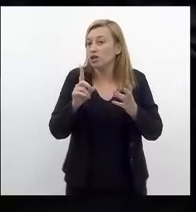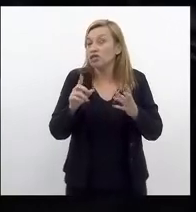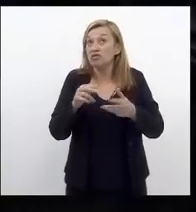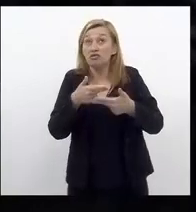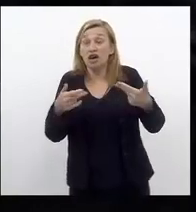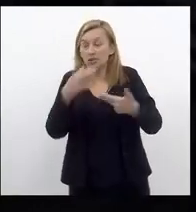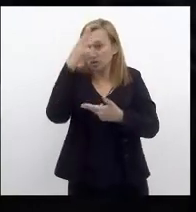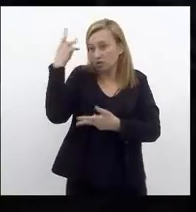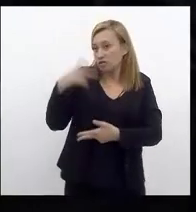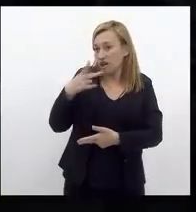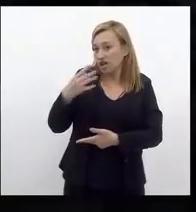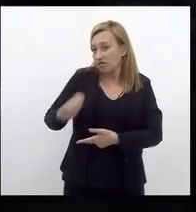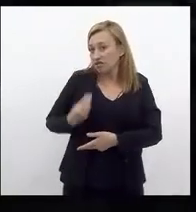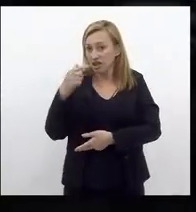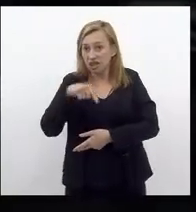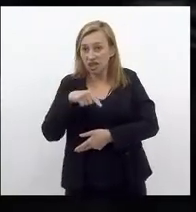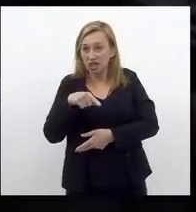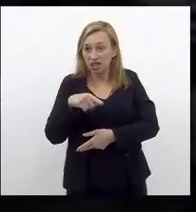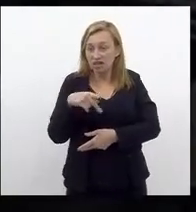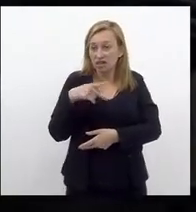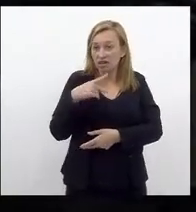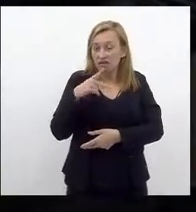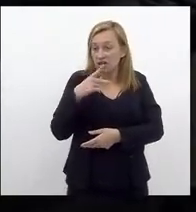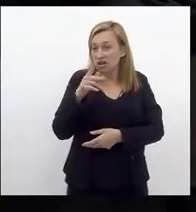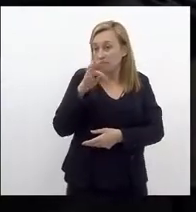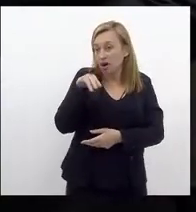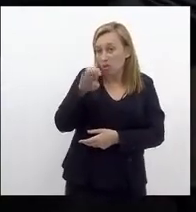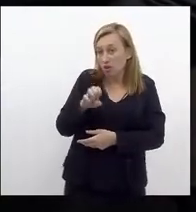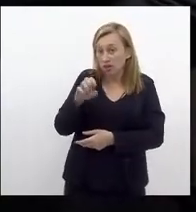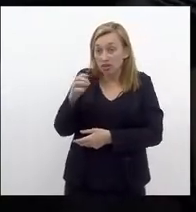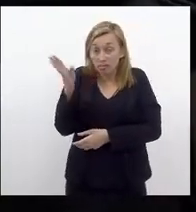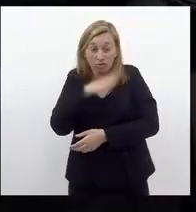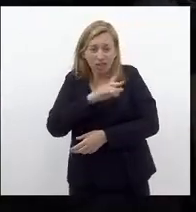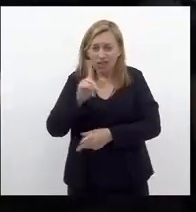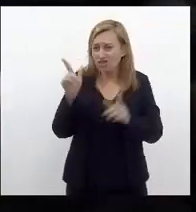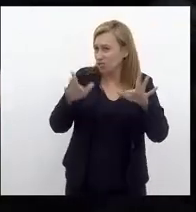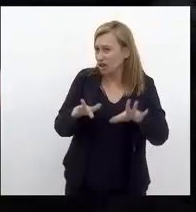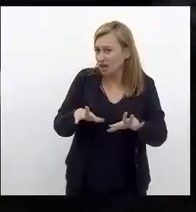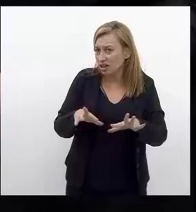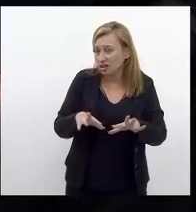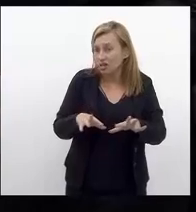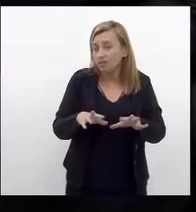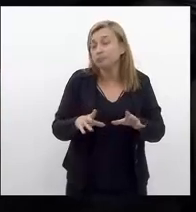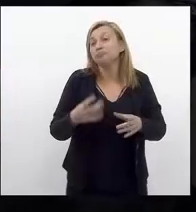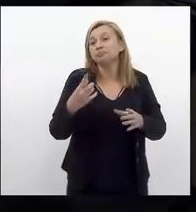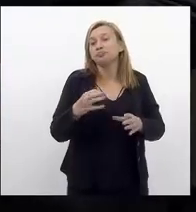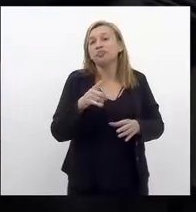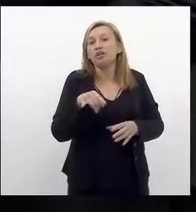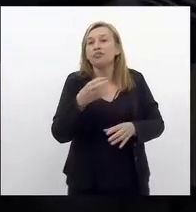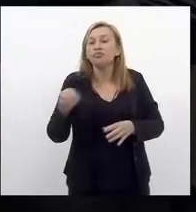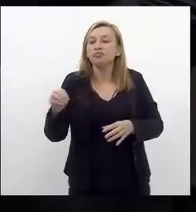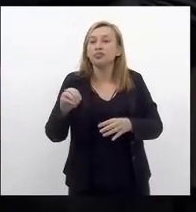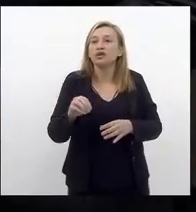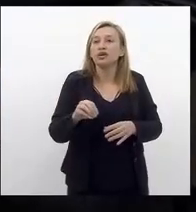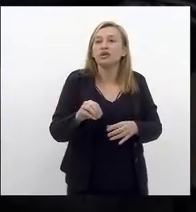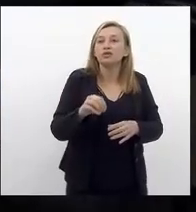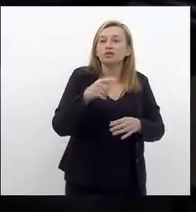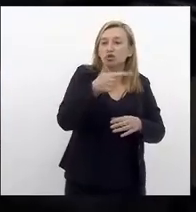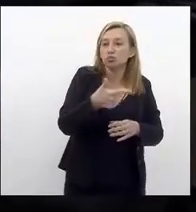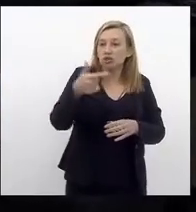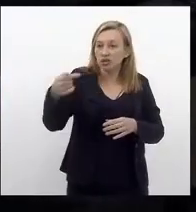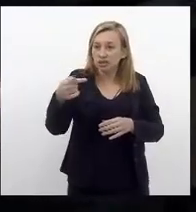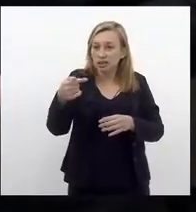muitos o que nós estamos aqui aplicando um pacote de maldades há uma diferença enorme quando aderimos ao regime de recuperação em 2017